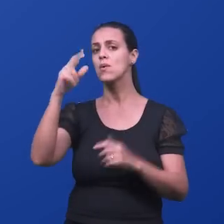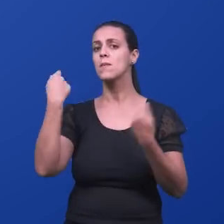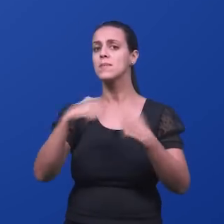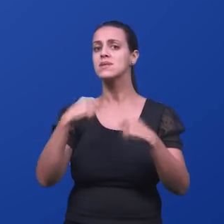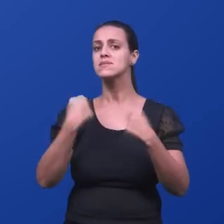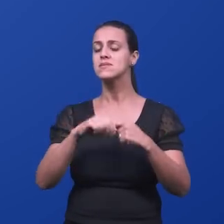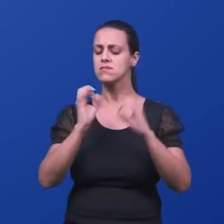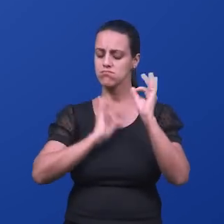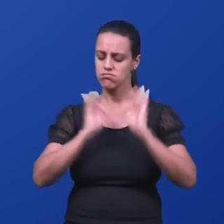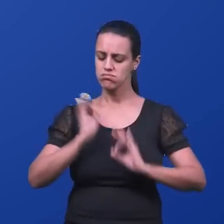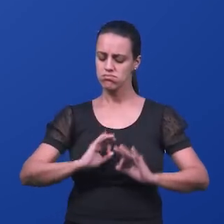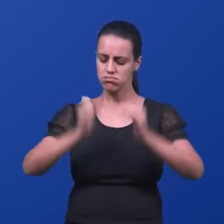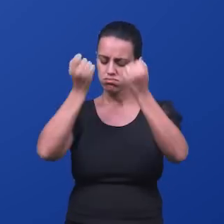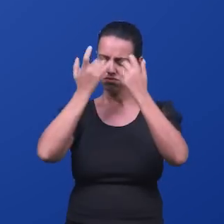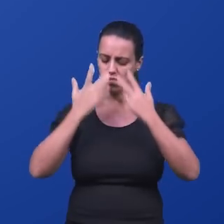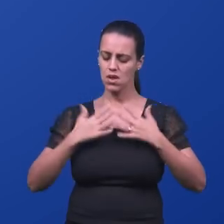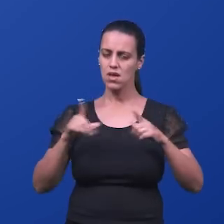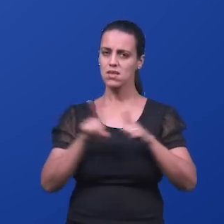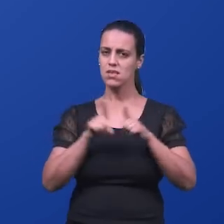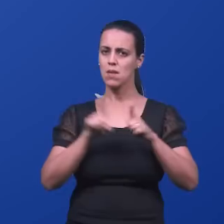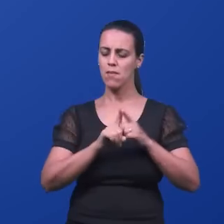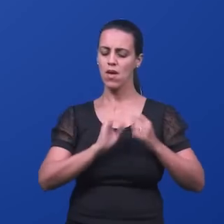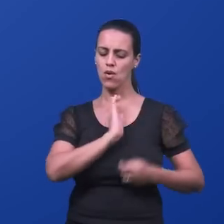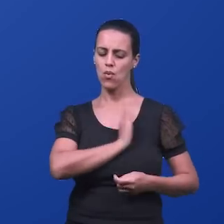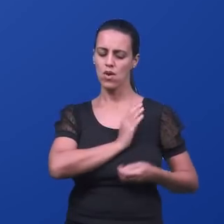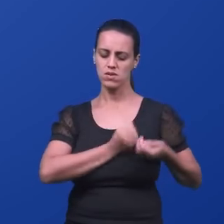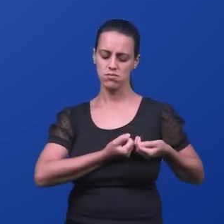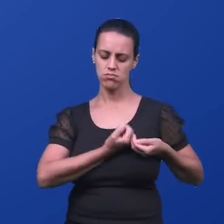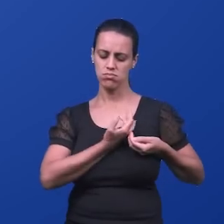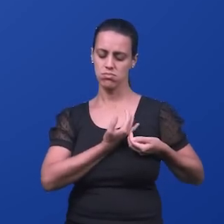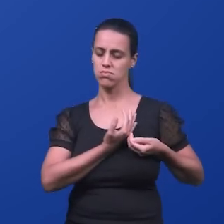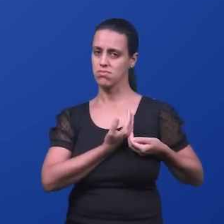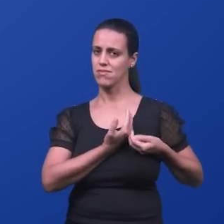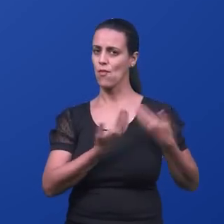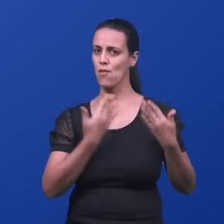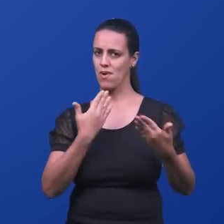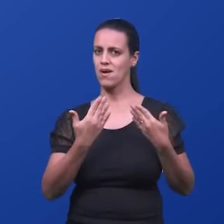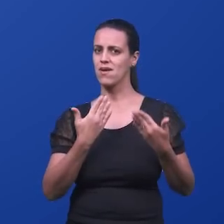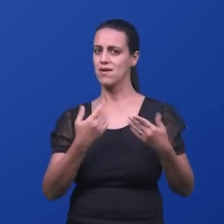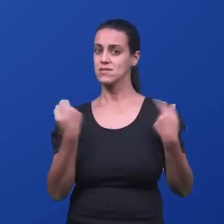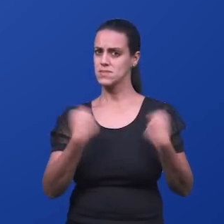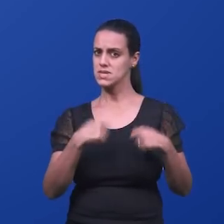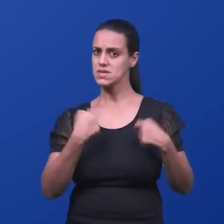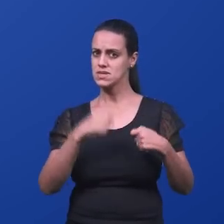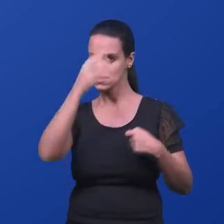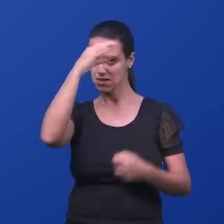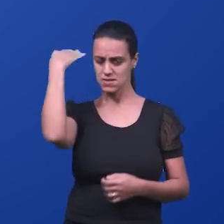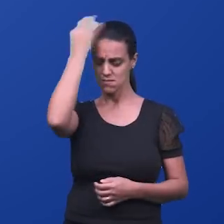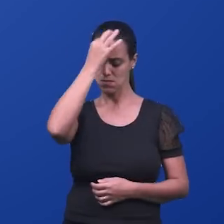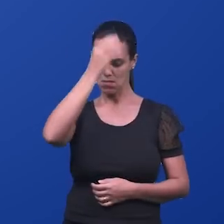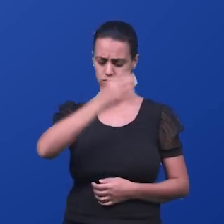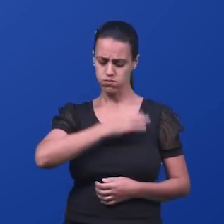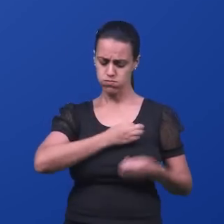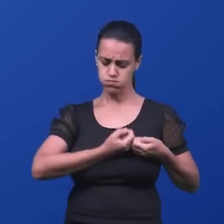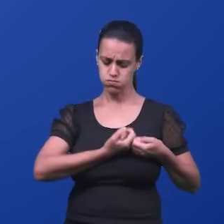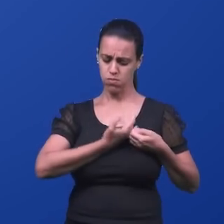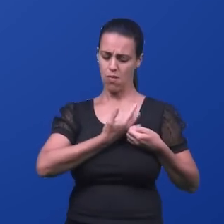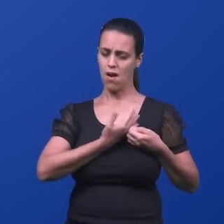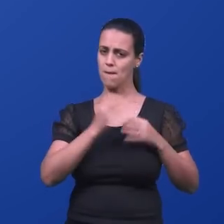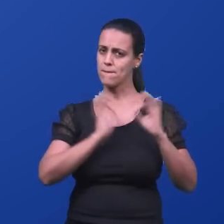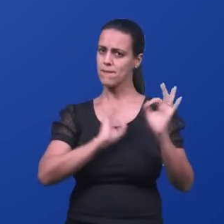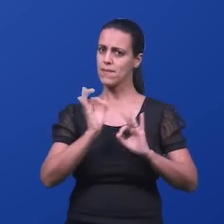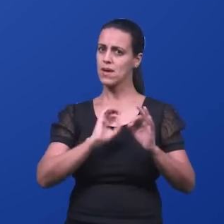vosso corpo e acesa as vossas candeias. E é assim que a noiva tem que estar, com as suas candeias acesas, preparada, porque ele